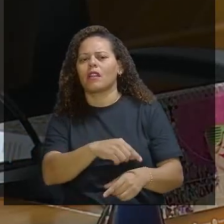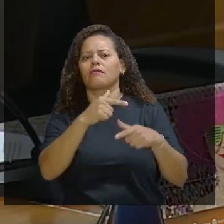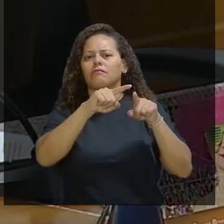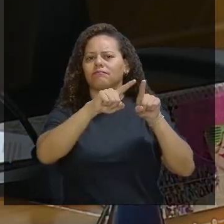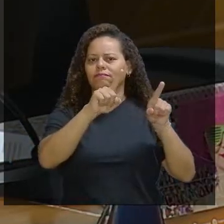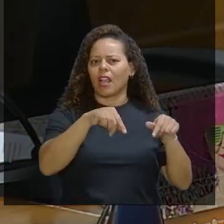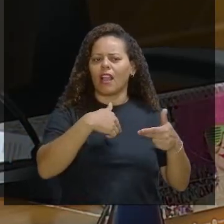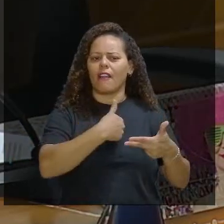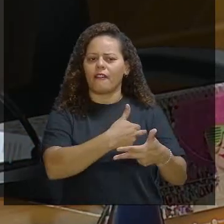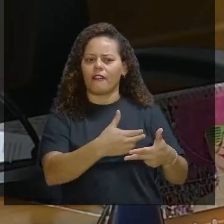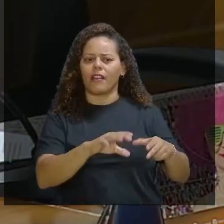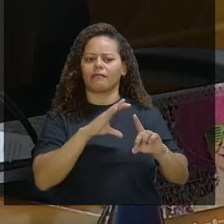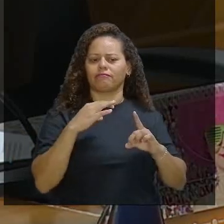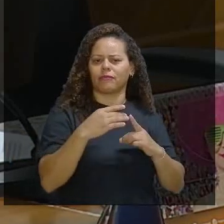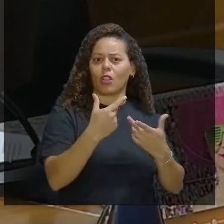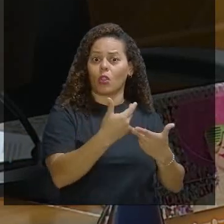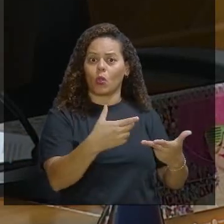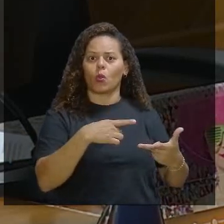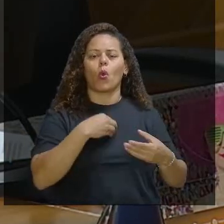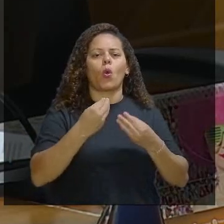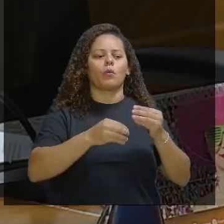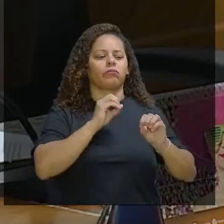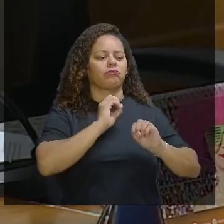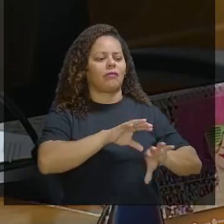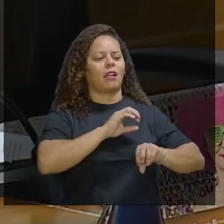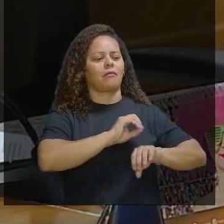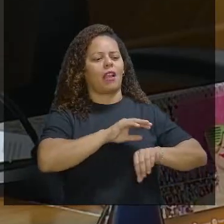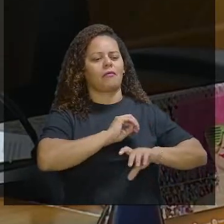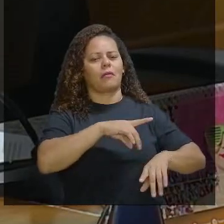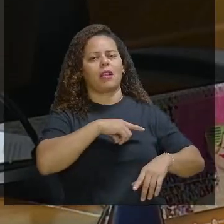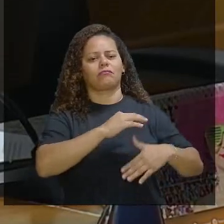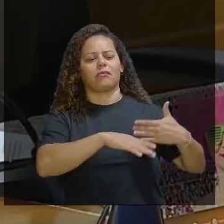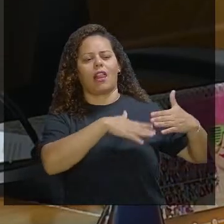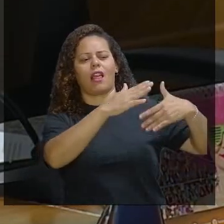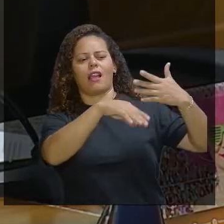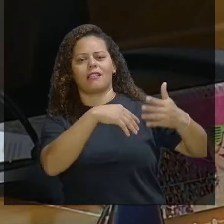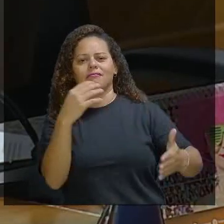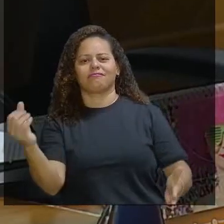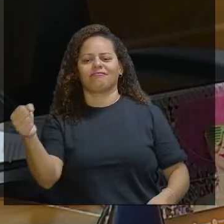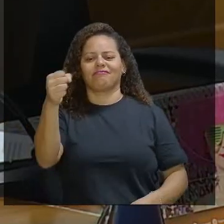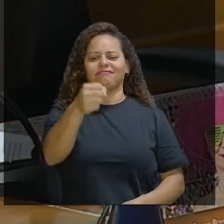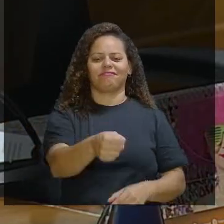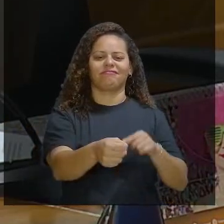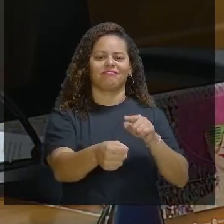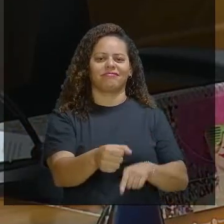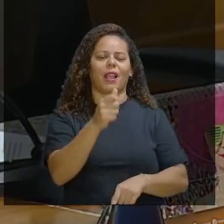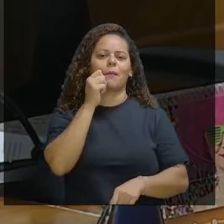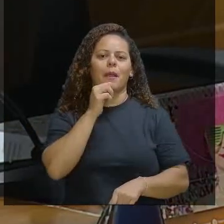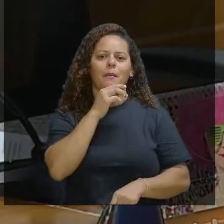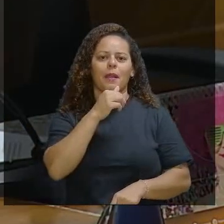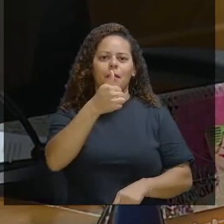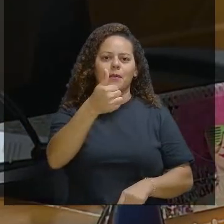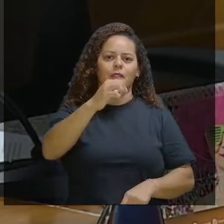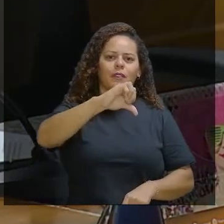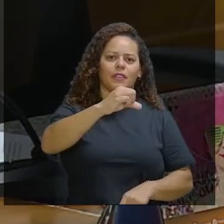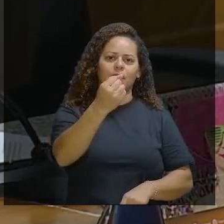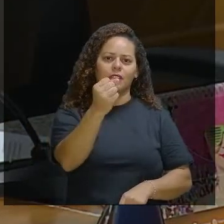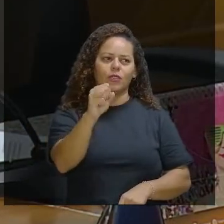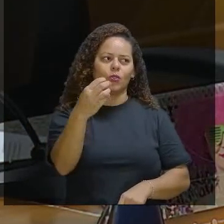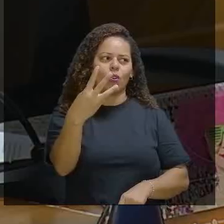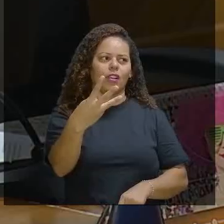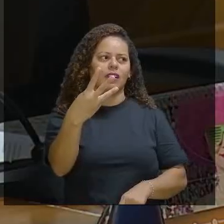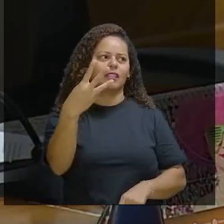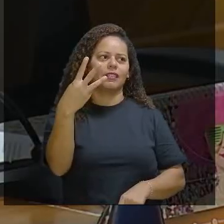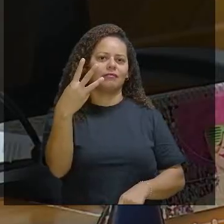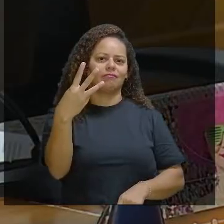comunidade. Após 3 anos de atuação periódica, fixou-se definitivamente no Estado em